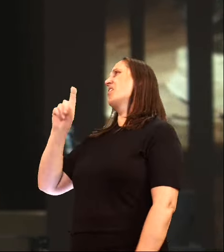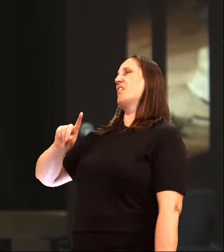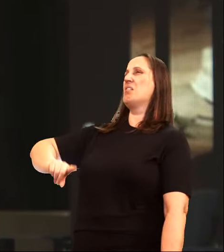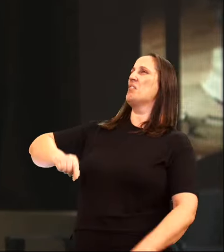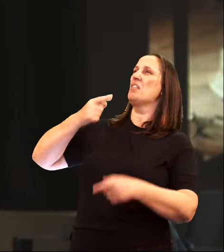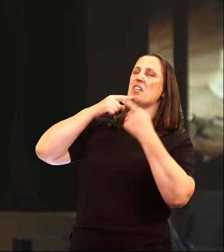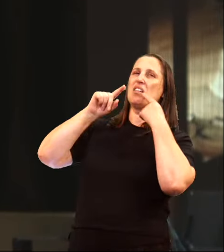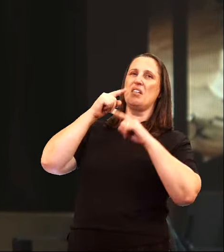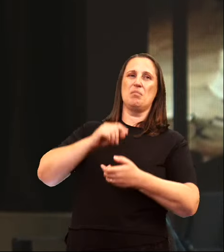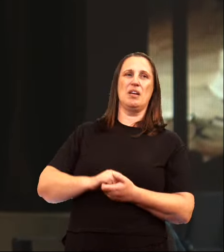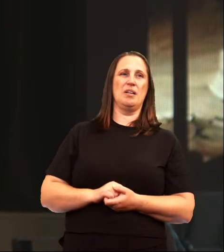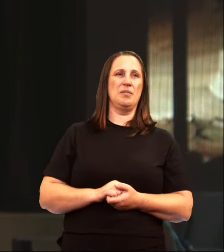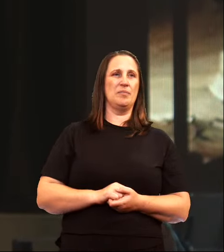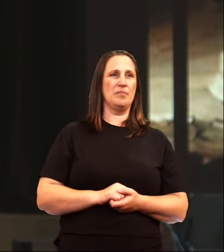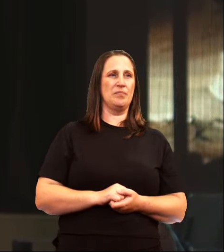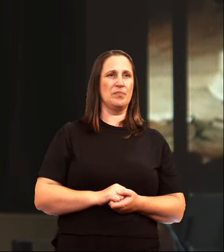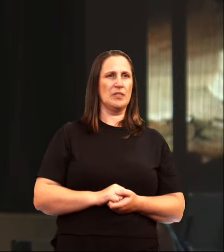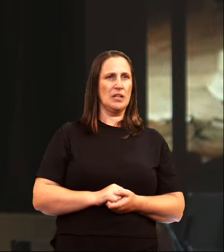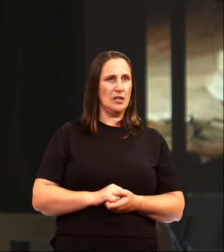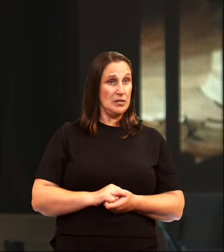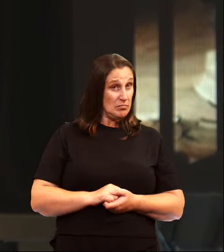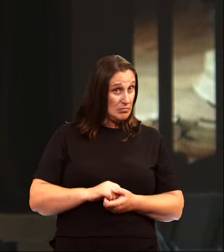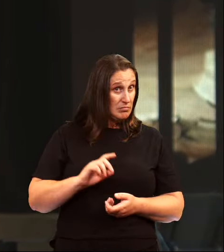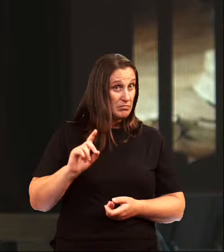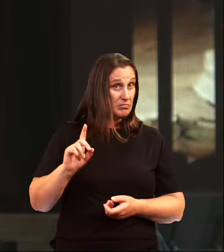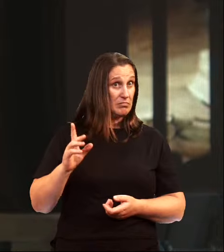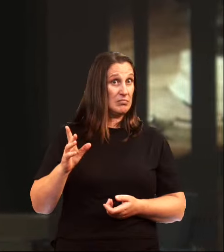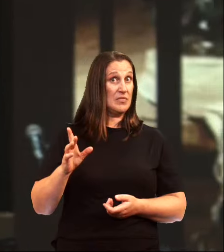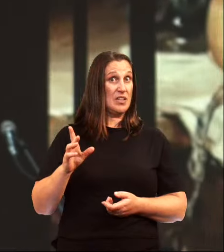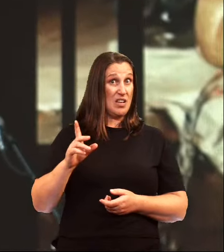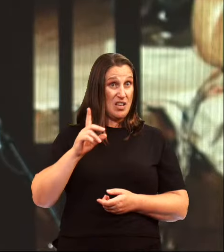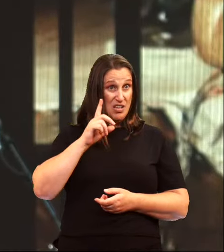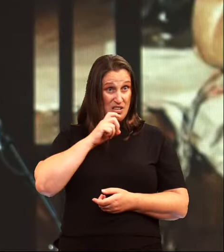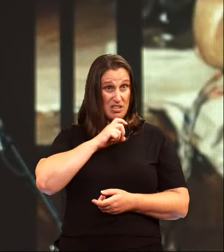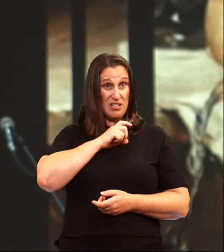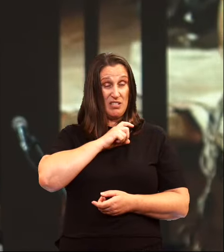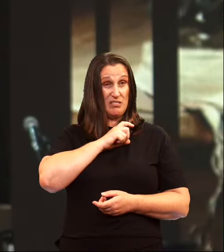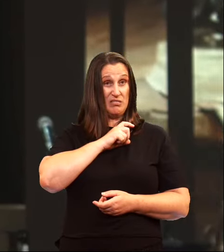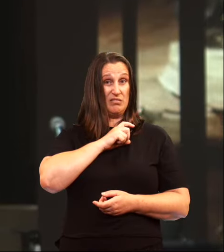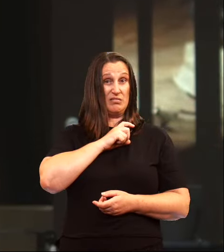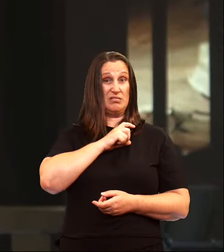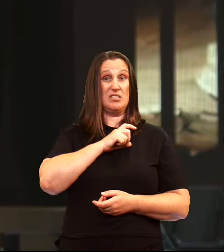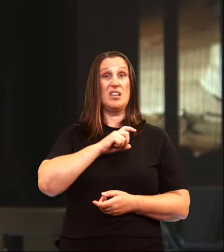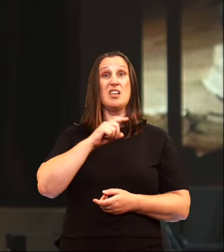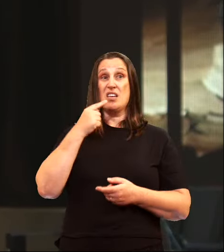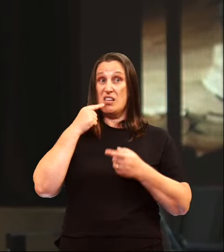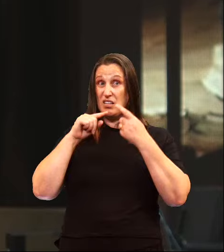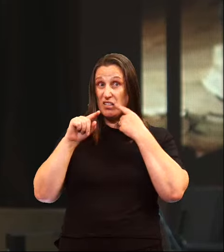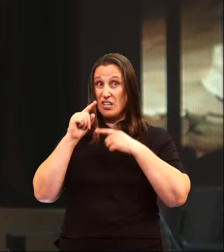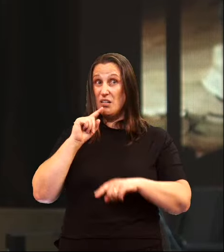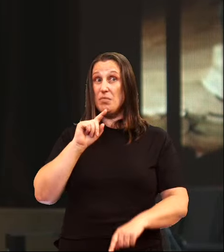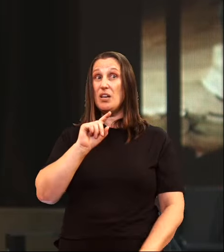isso. Será que não? Será mesmo que você não é capaz de reclamar do maná?